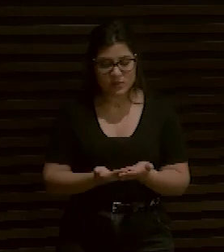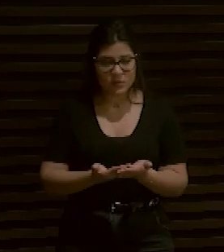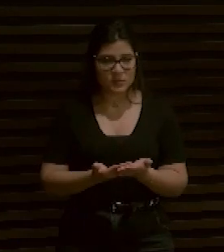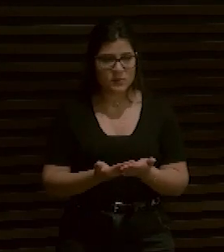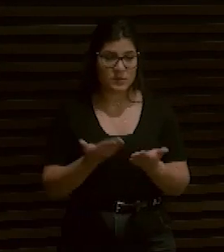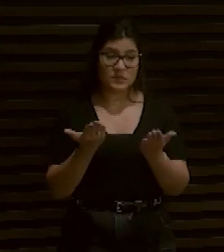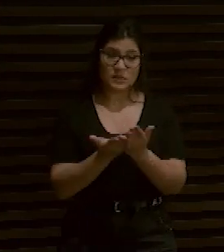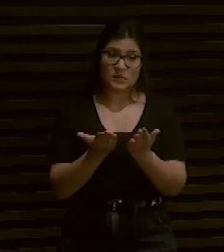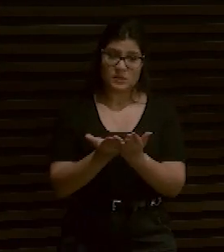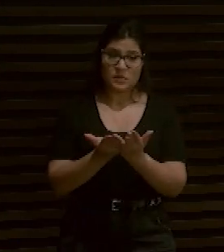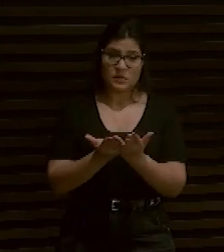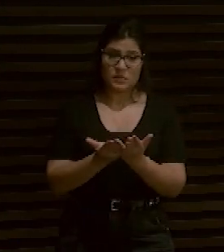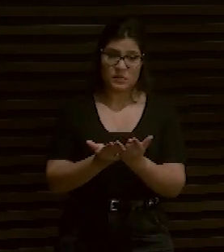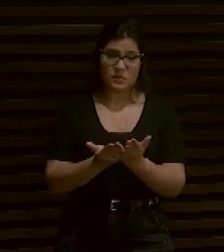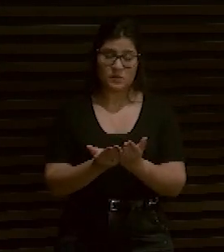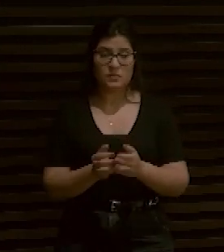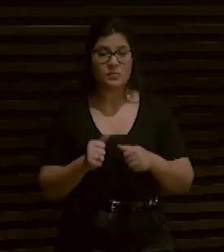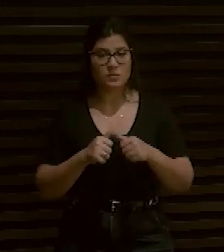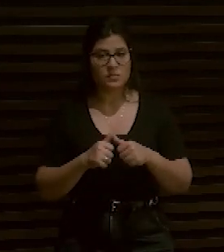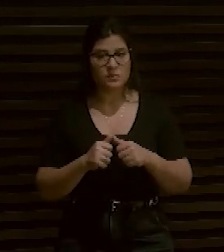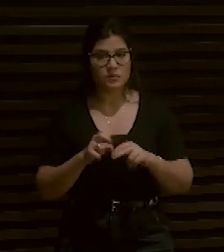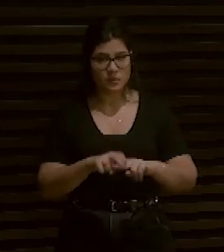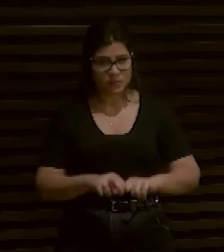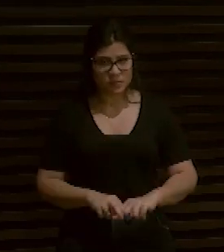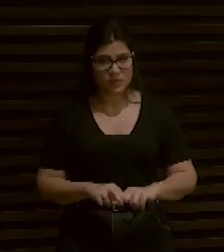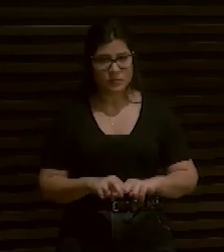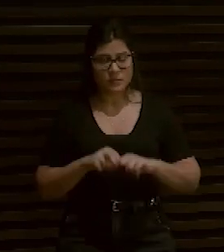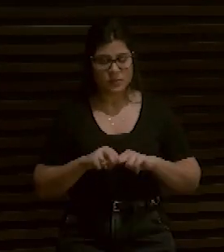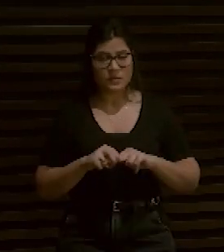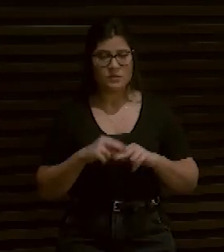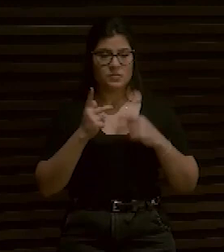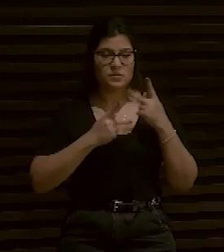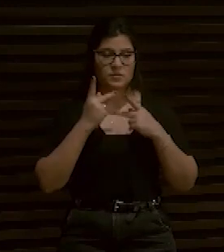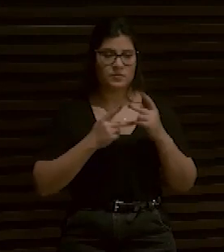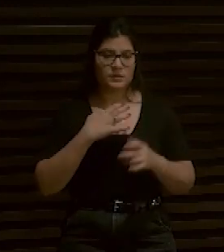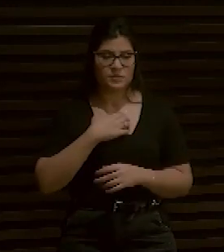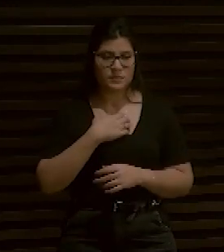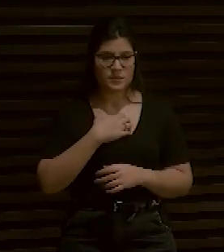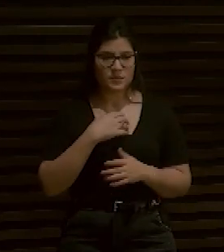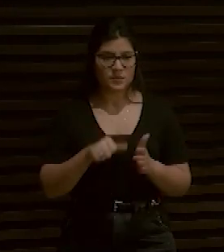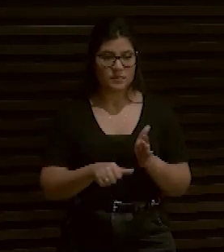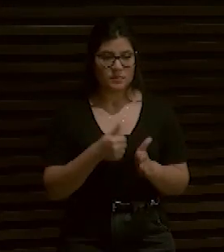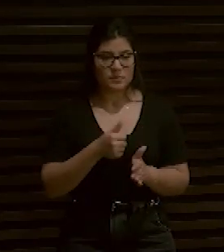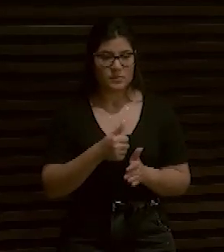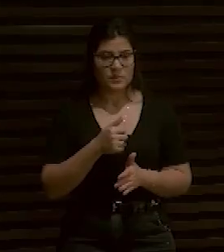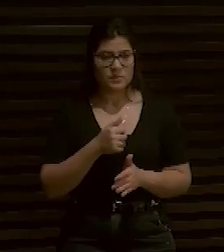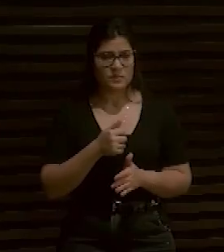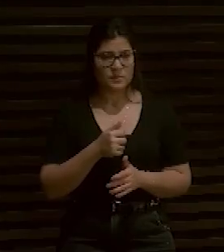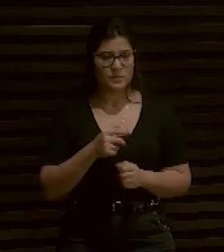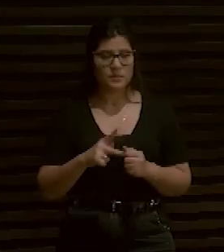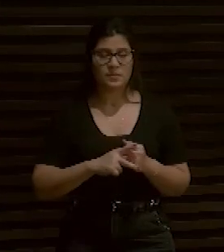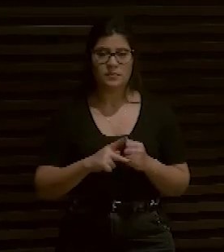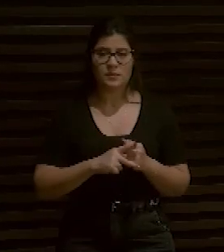filhinhos. E é por isso que ele trata dessa forma. Vamos ver o que está escrito em 1 Pedro, capítulo 2, versículo